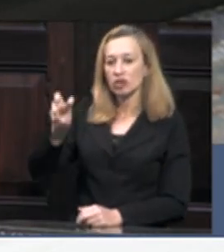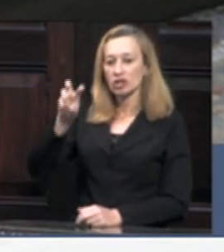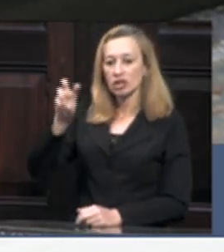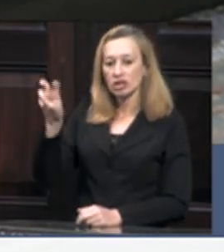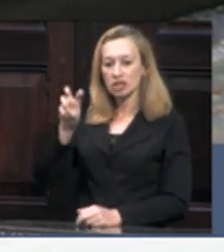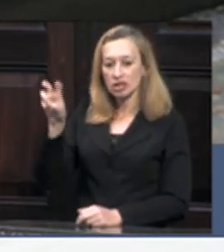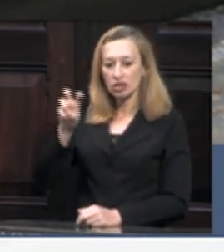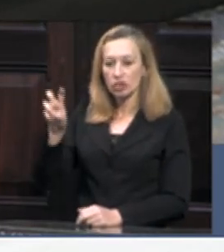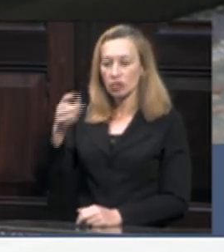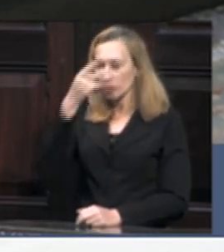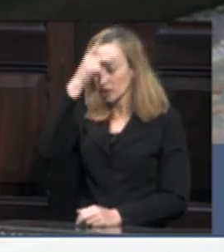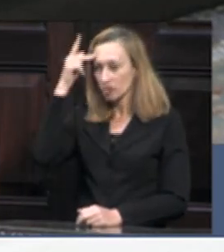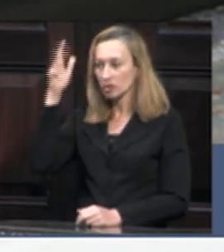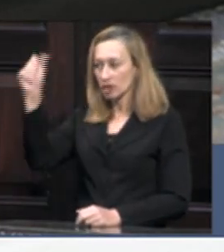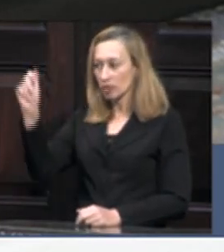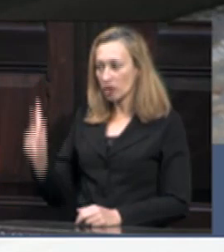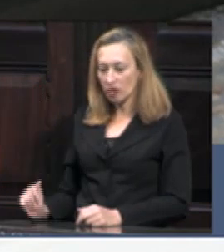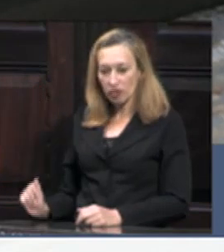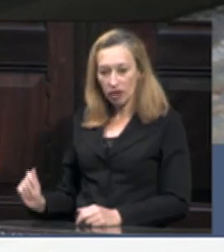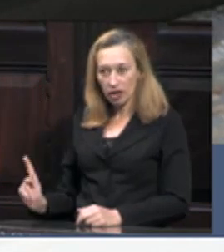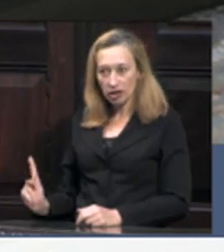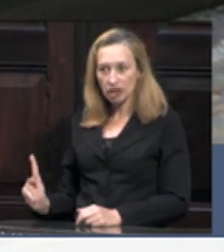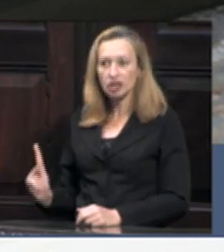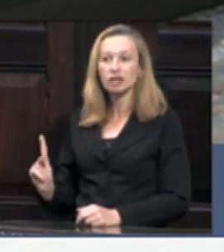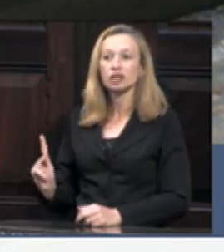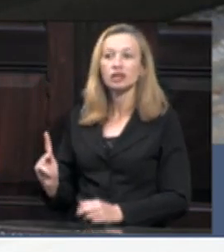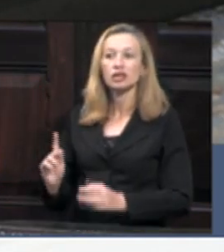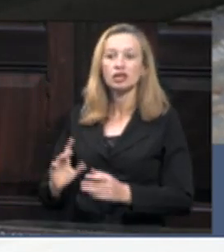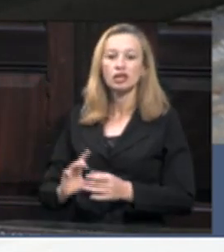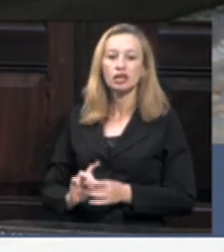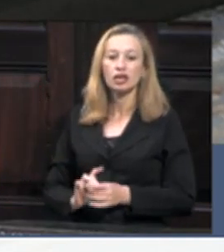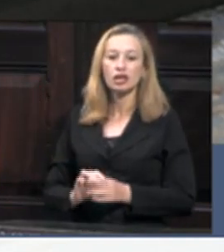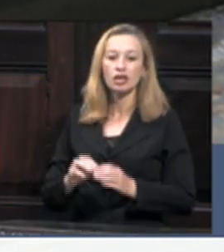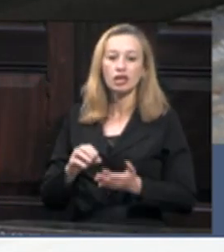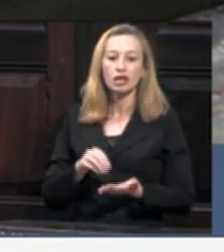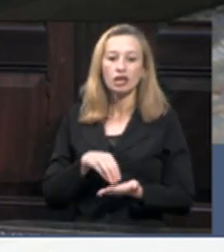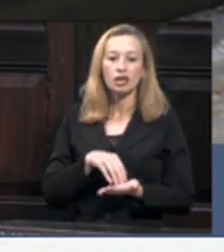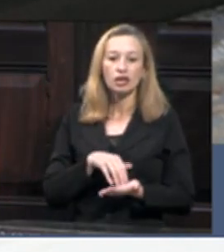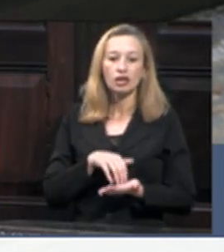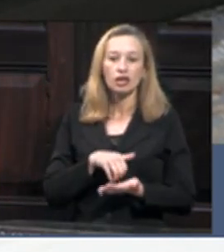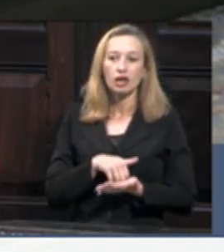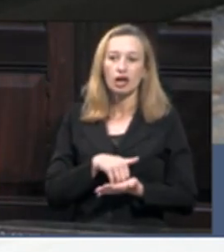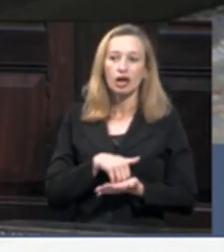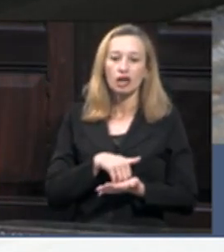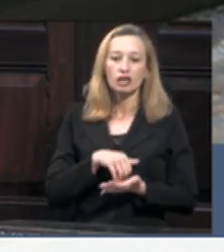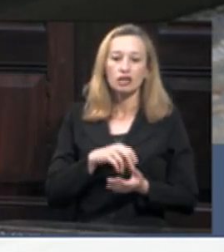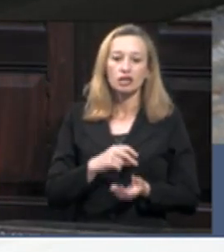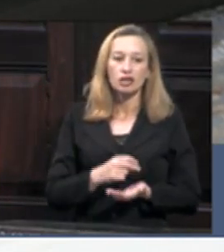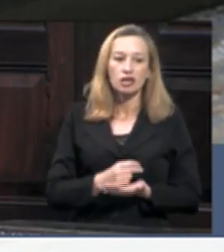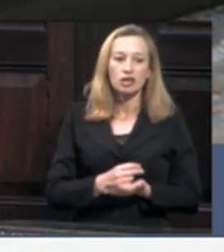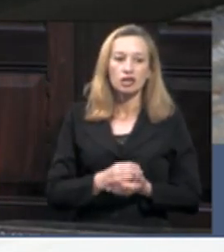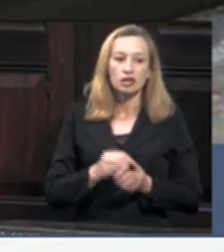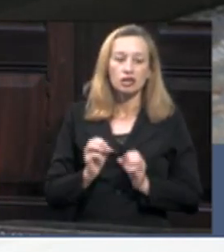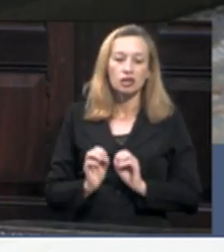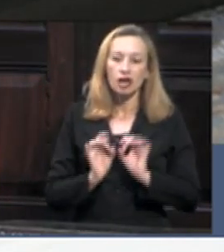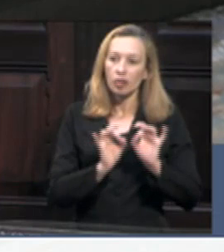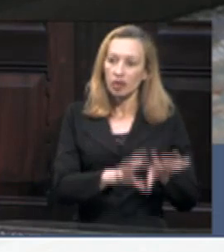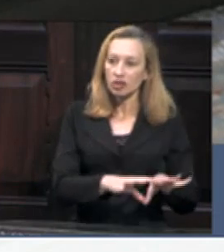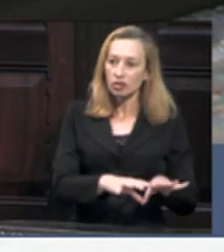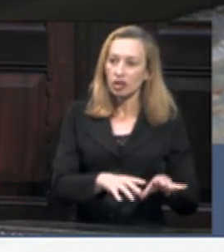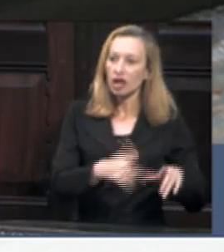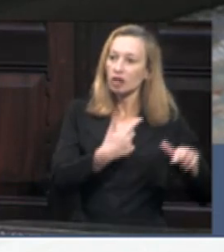155 aprovados que se desligaram dos seus trabalhos após o concurso, passaram pelo curso